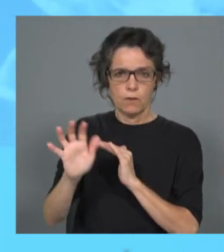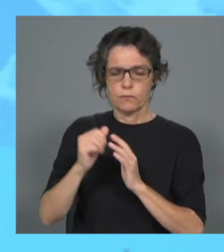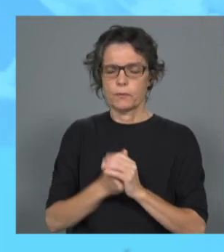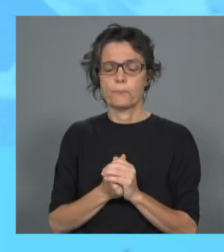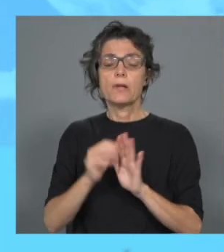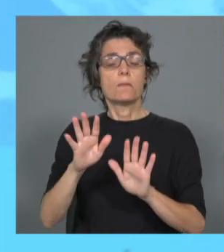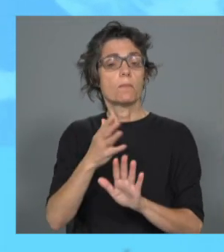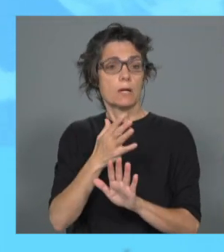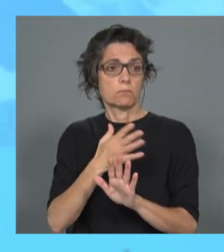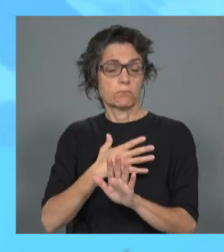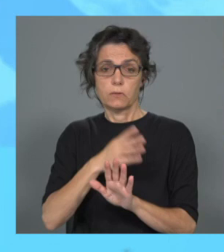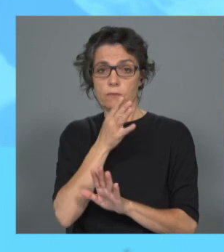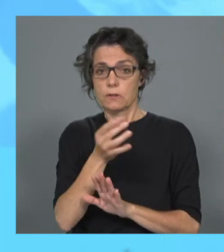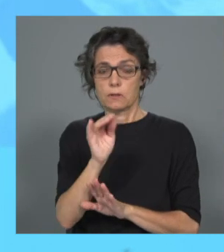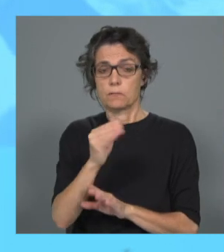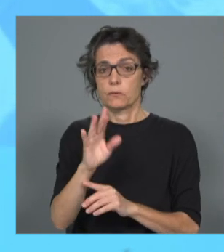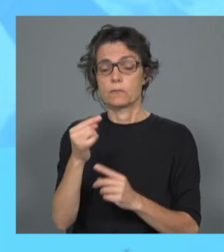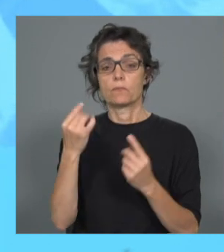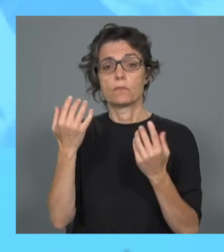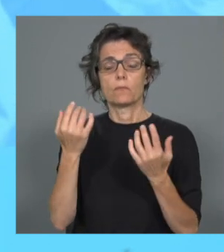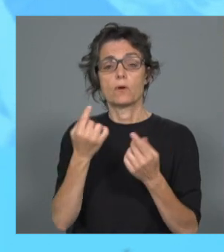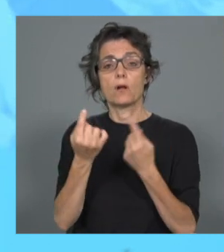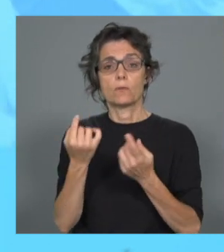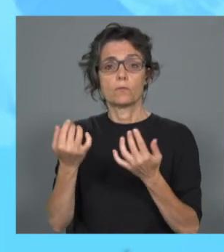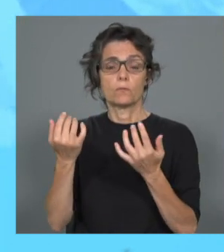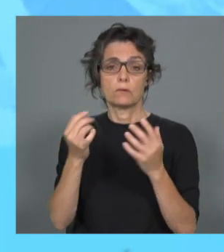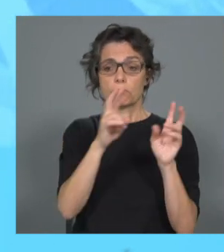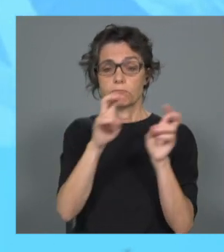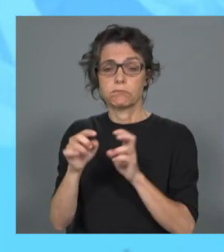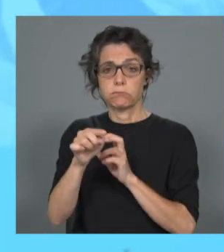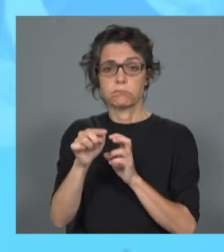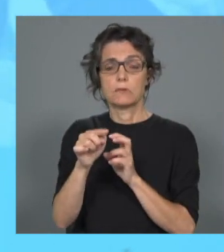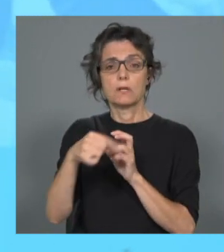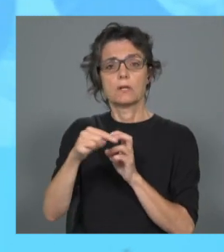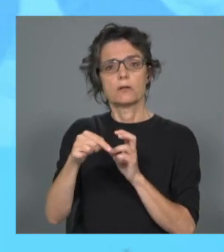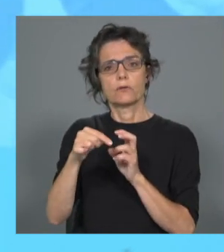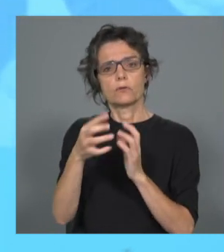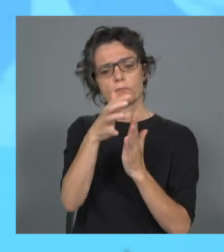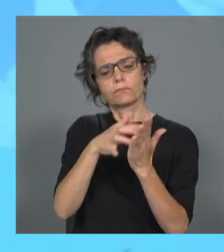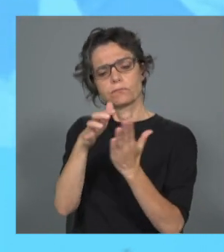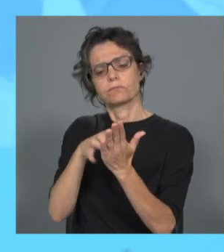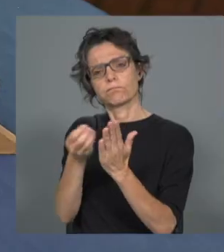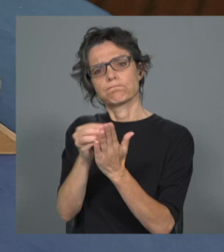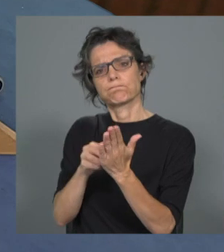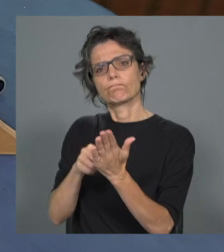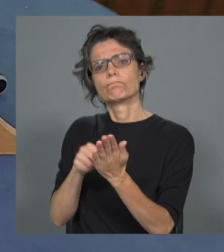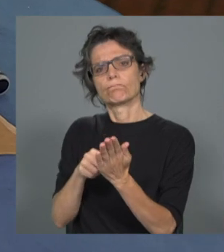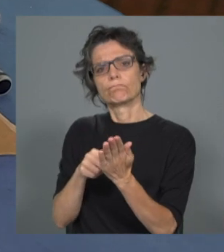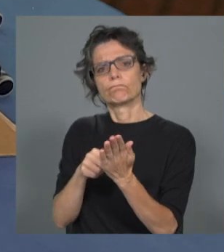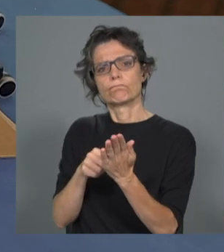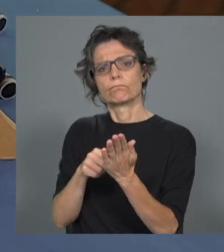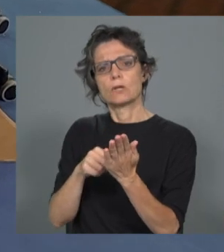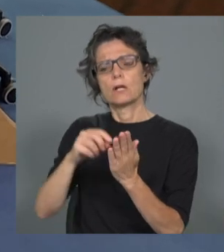que é indiscutível. Há algumas questões que nós vemos refletidas e colocadas